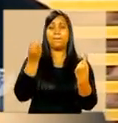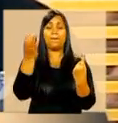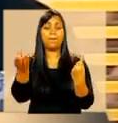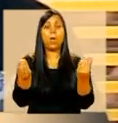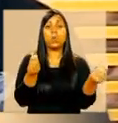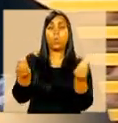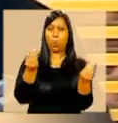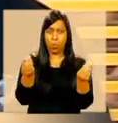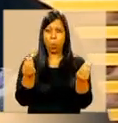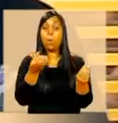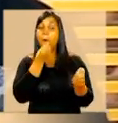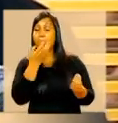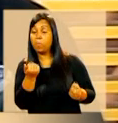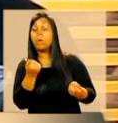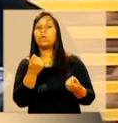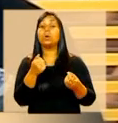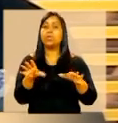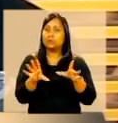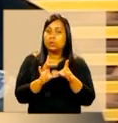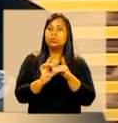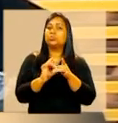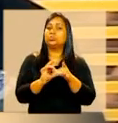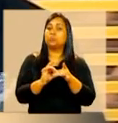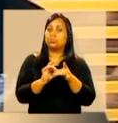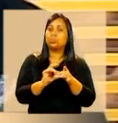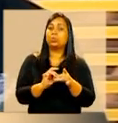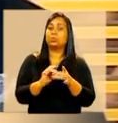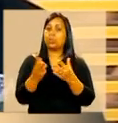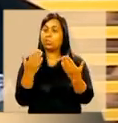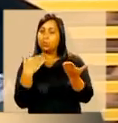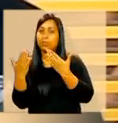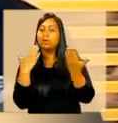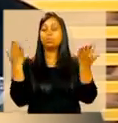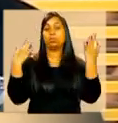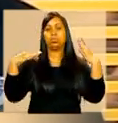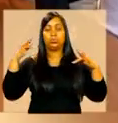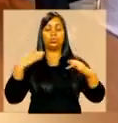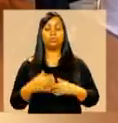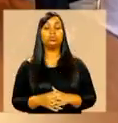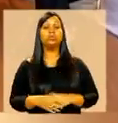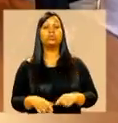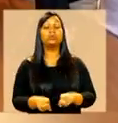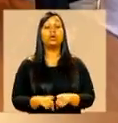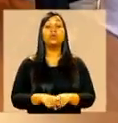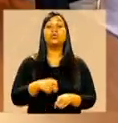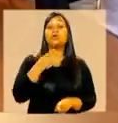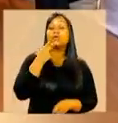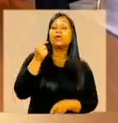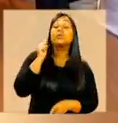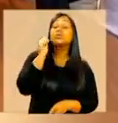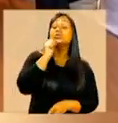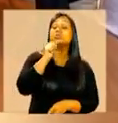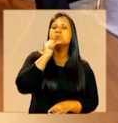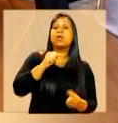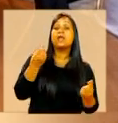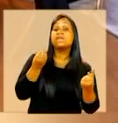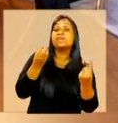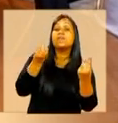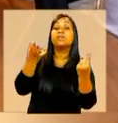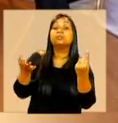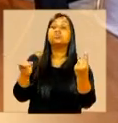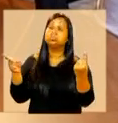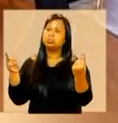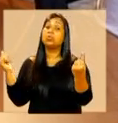isso tudo agrega muito ao debate hoje do turismo. Verdade. Já que você está falando de mulher, vamos aproveitar, né, Letícia?